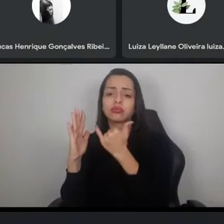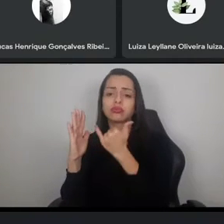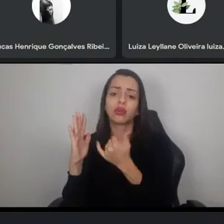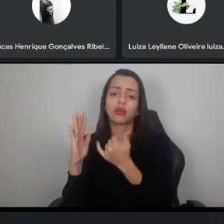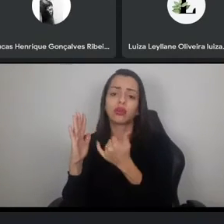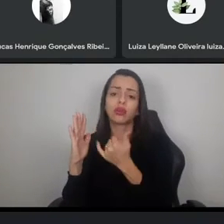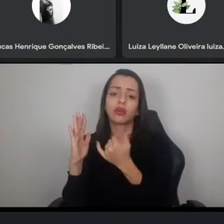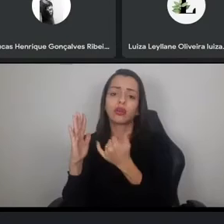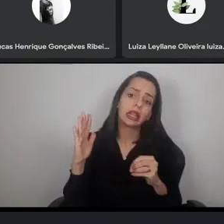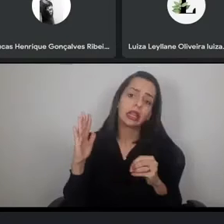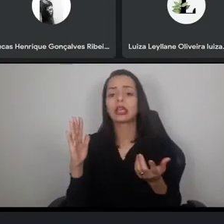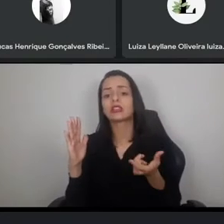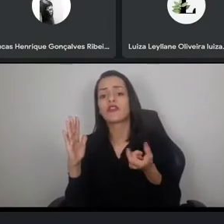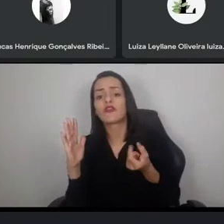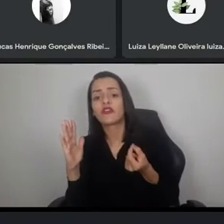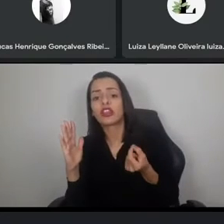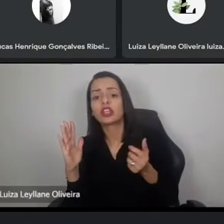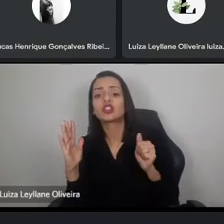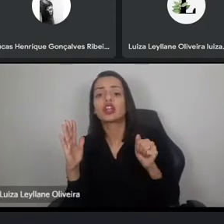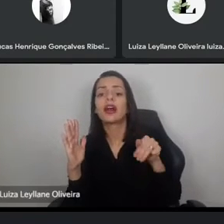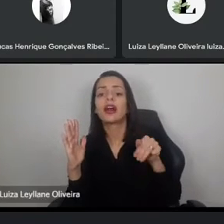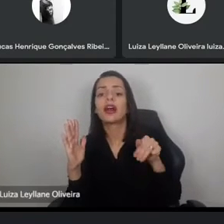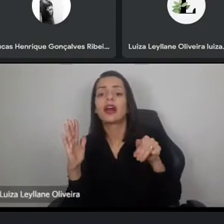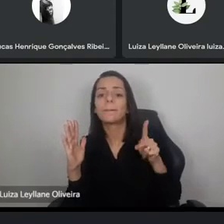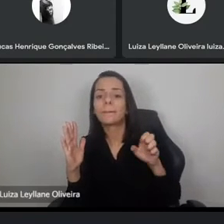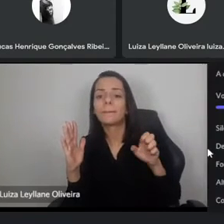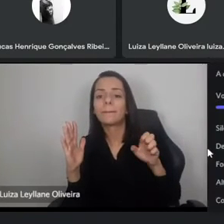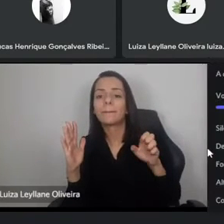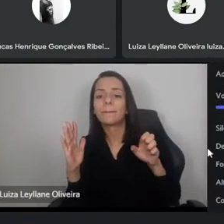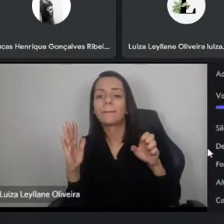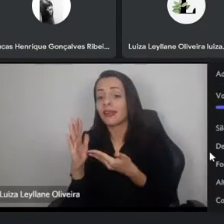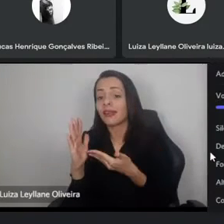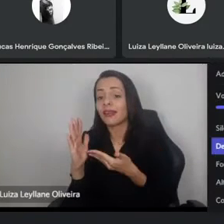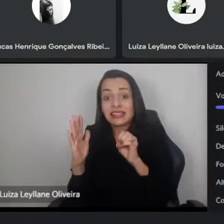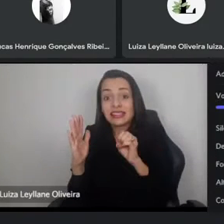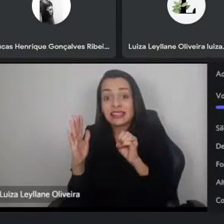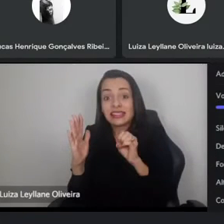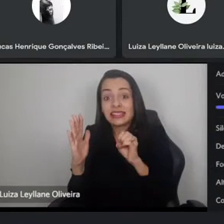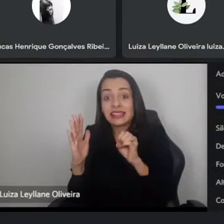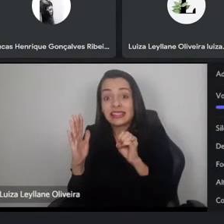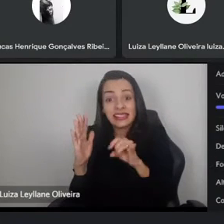não devemos utilizar tomadas avariadas, nem mesmo